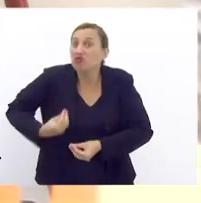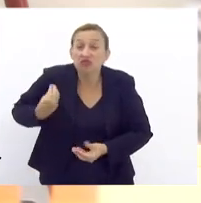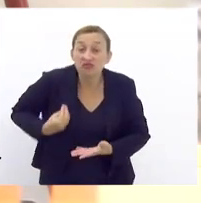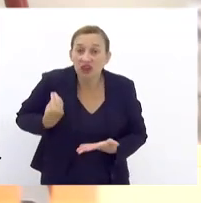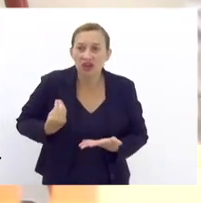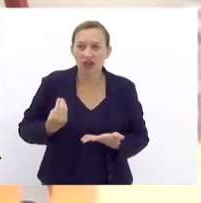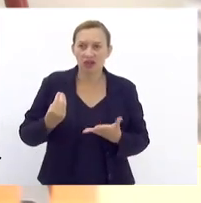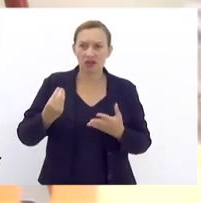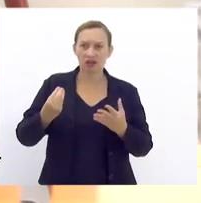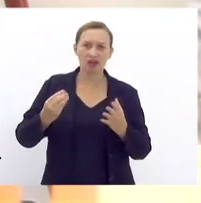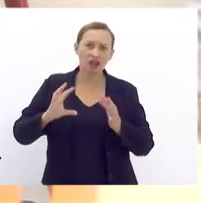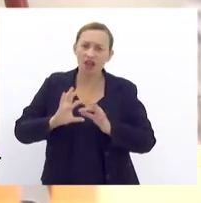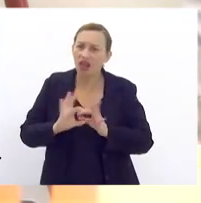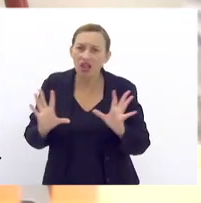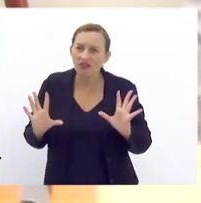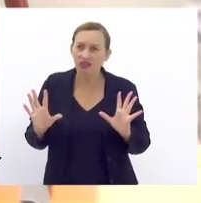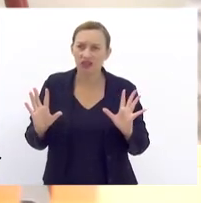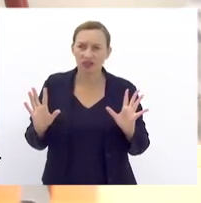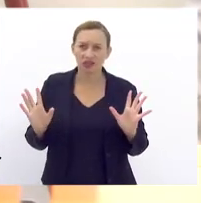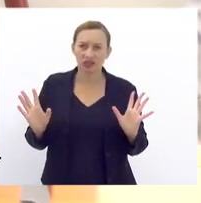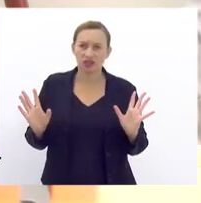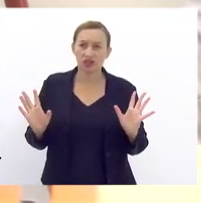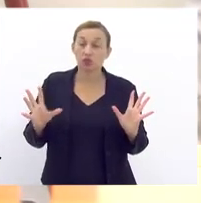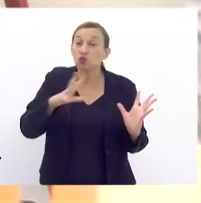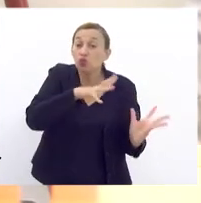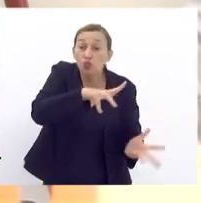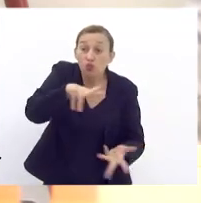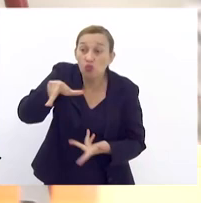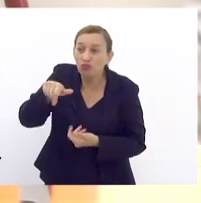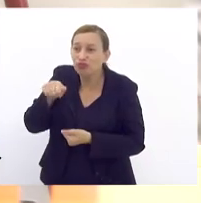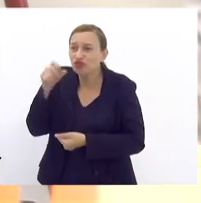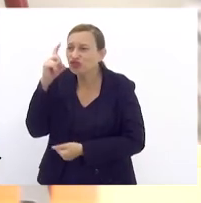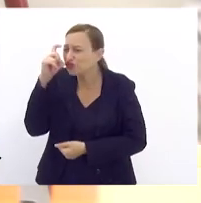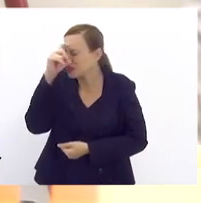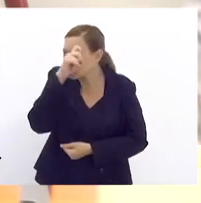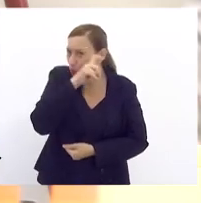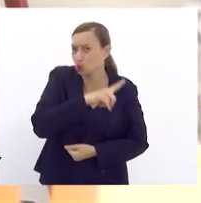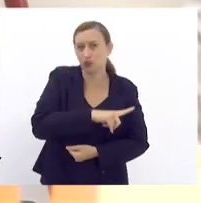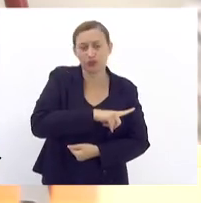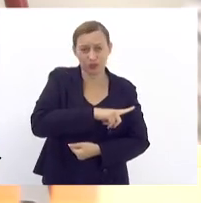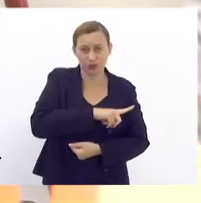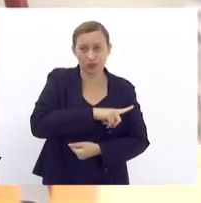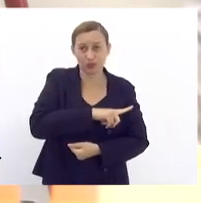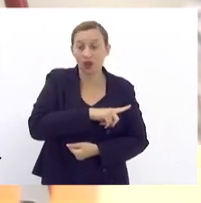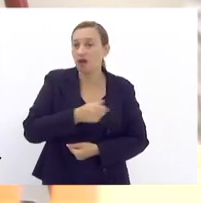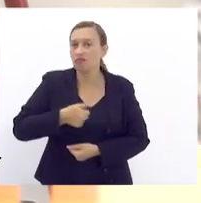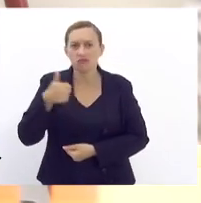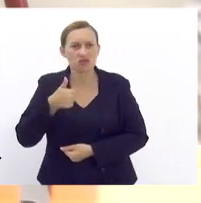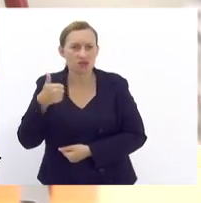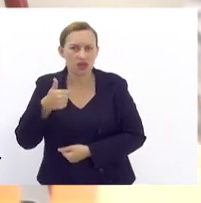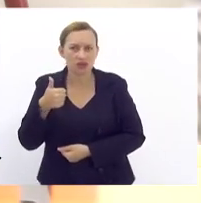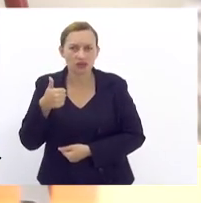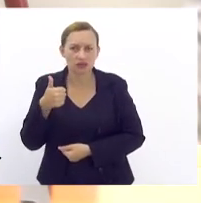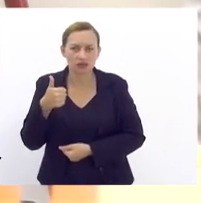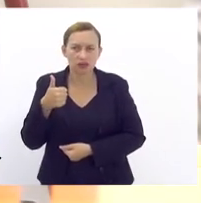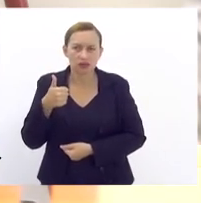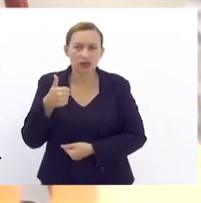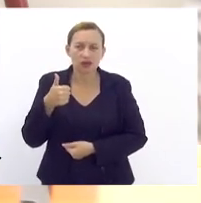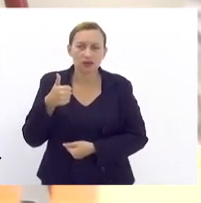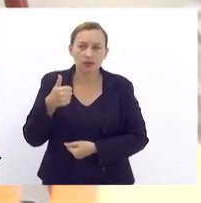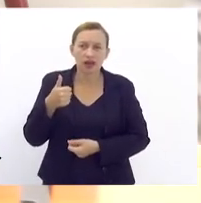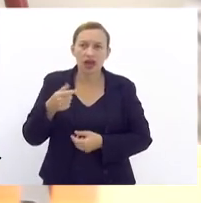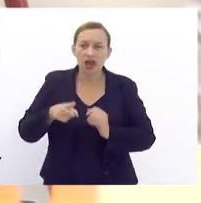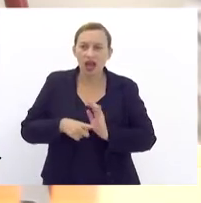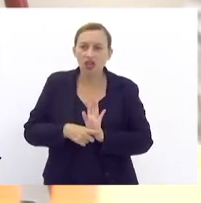autônoma em um mundo tão cruel difícil primeira coisa para dar autonomia